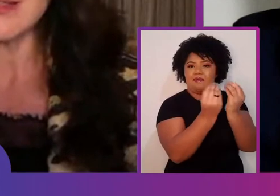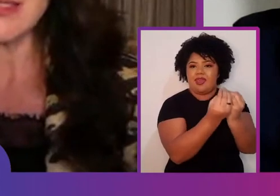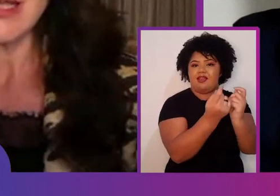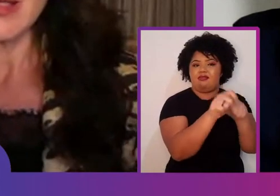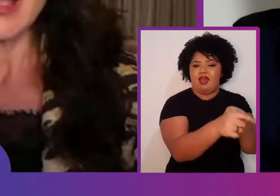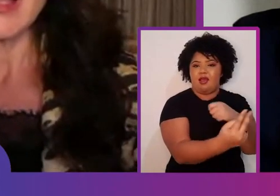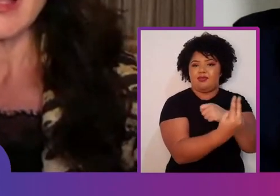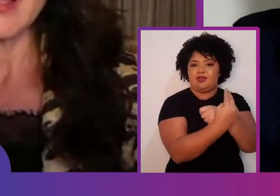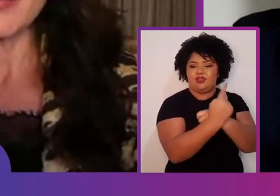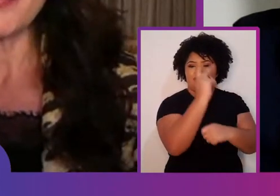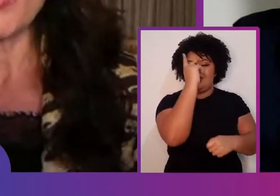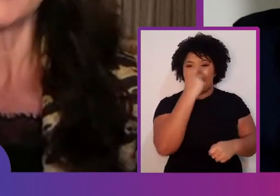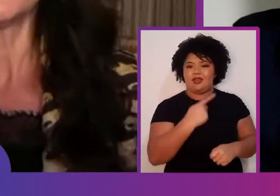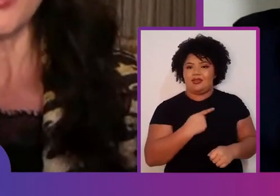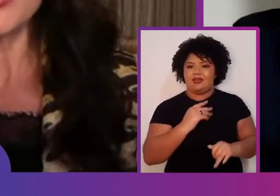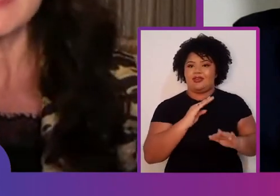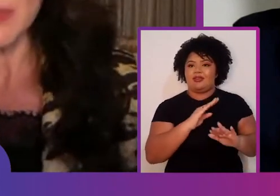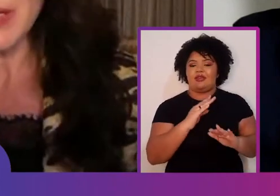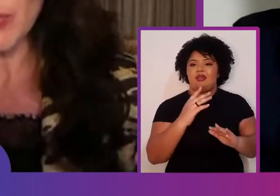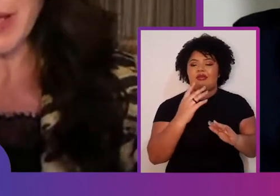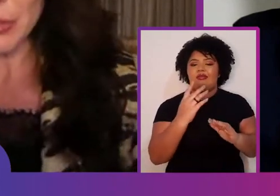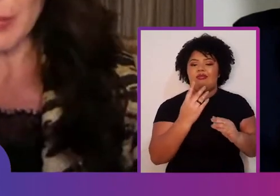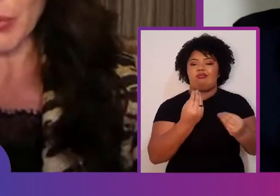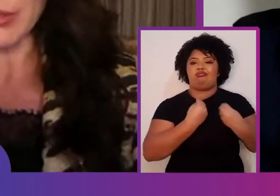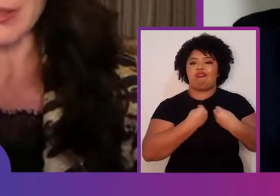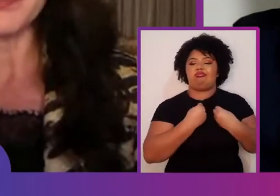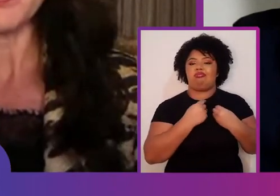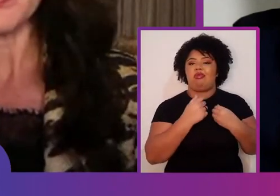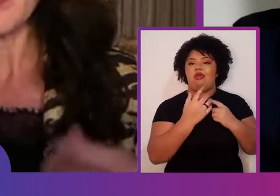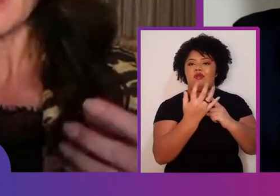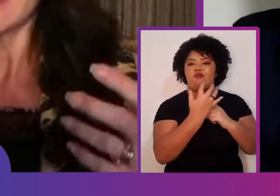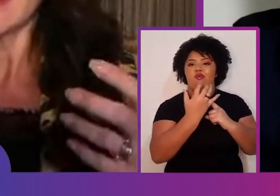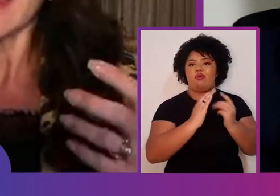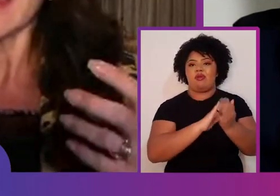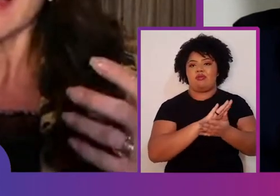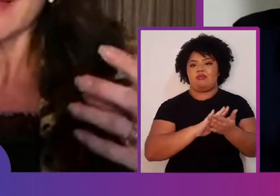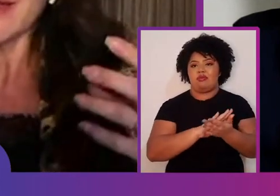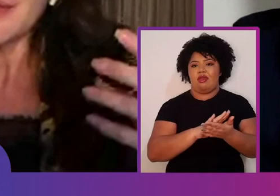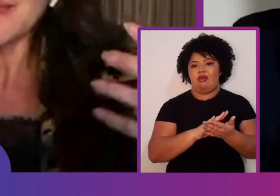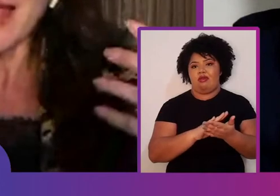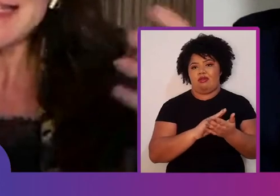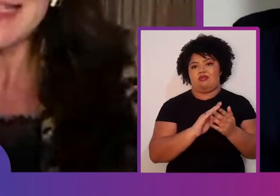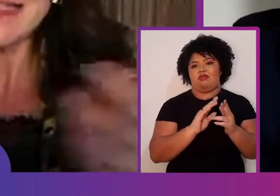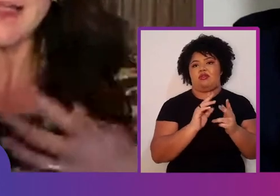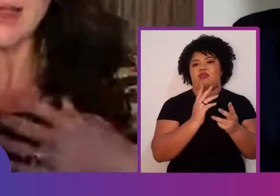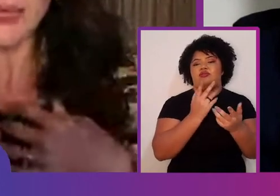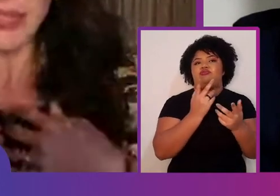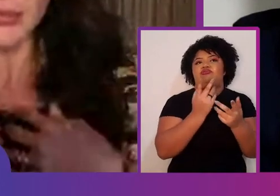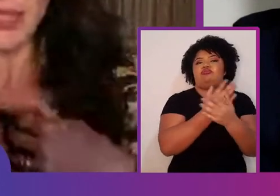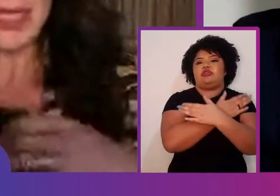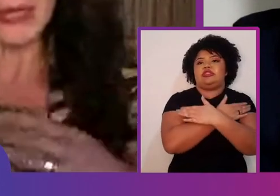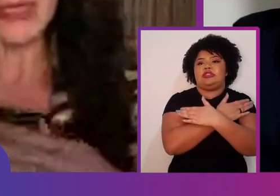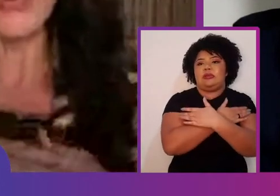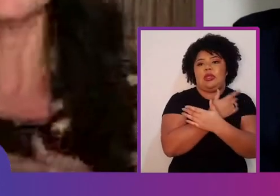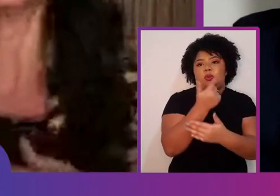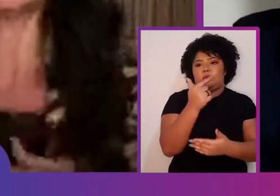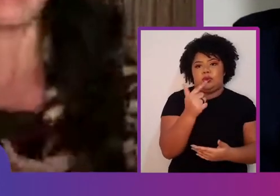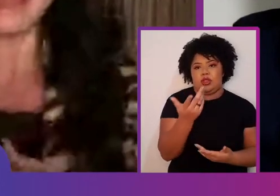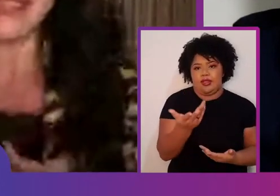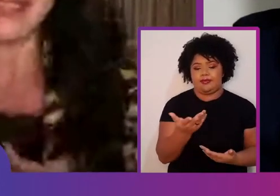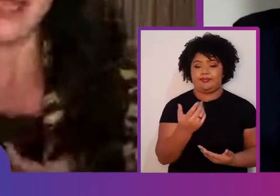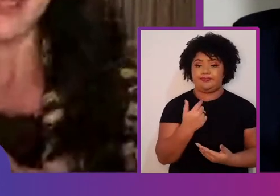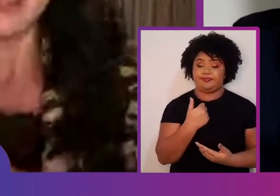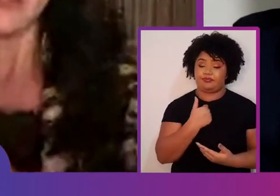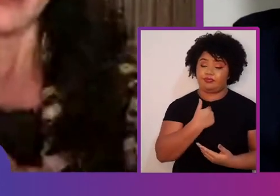tão afetadas, quando o desemprego bate à porta. A sensação que eu tenho é que